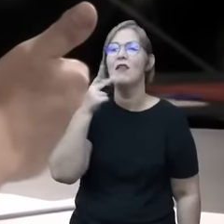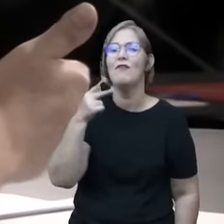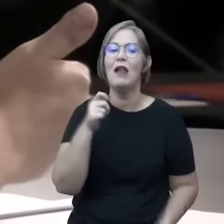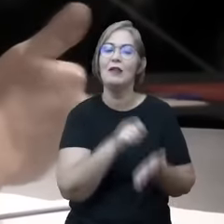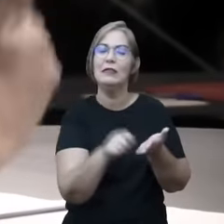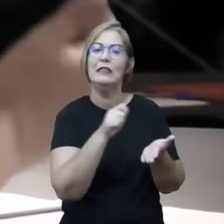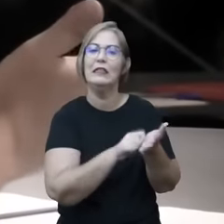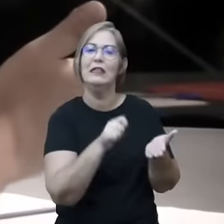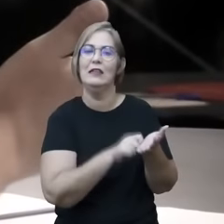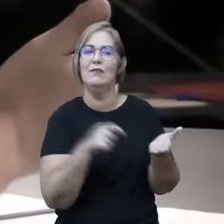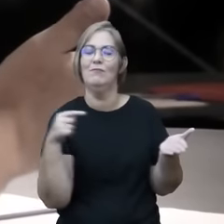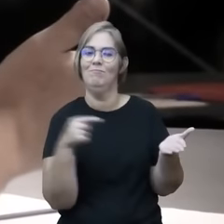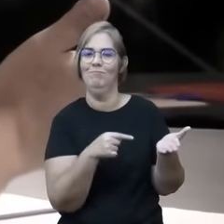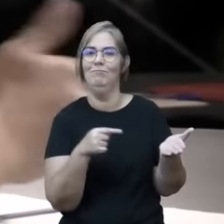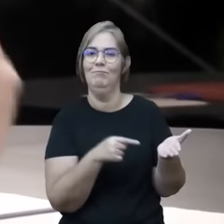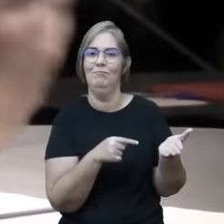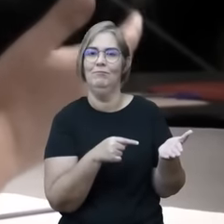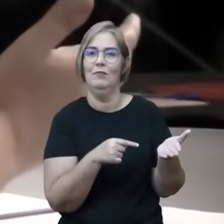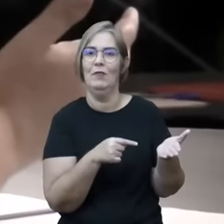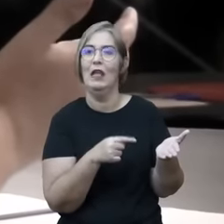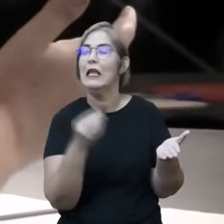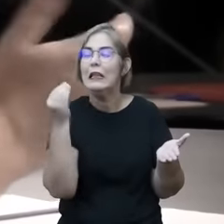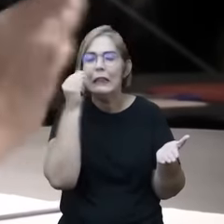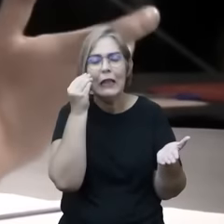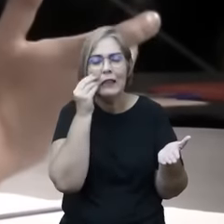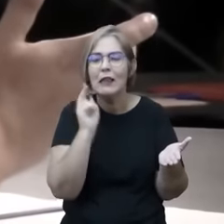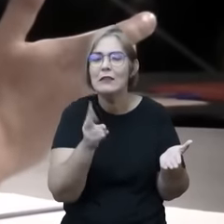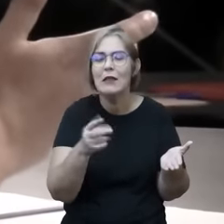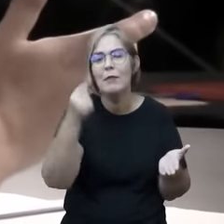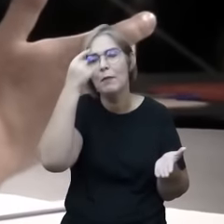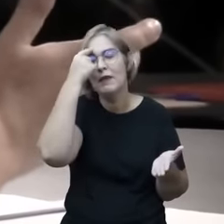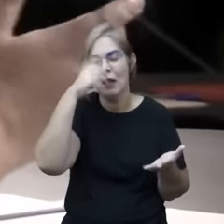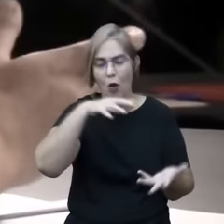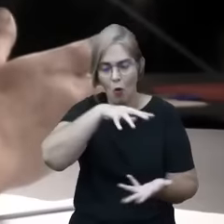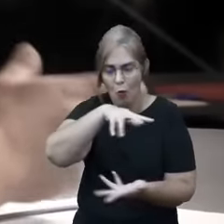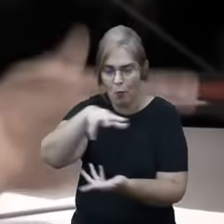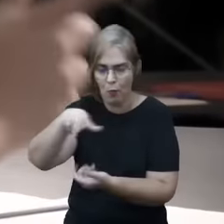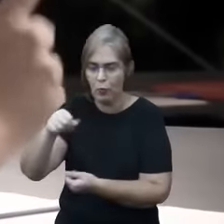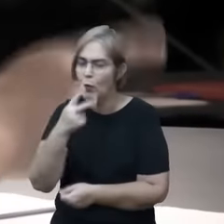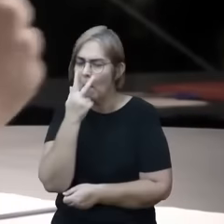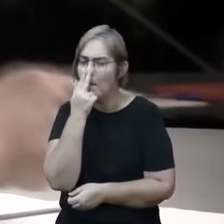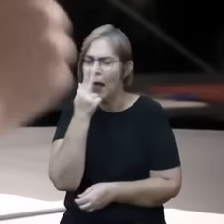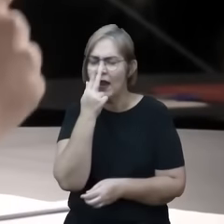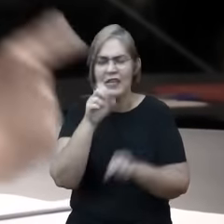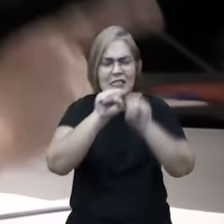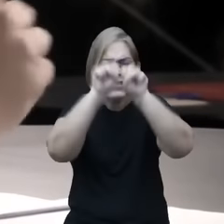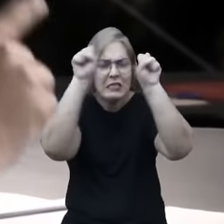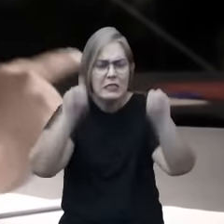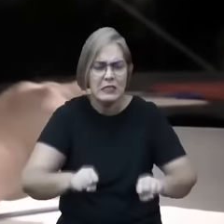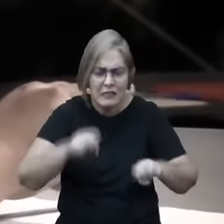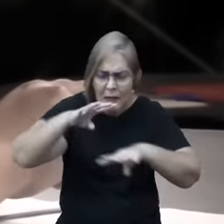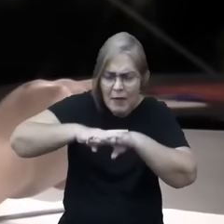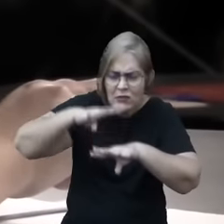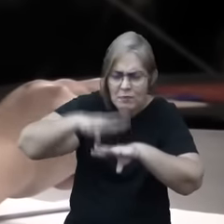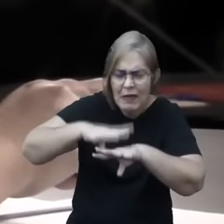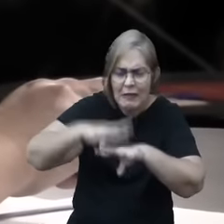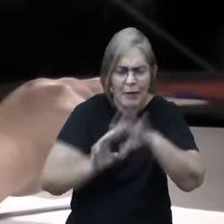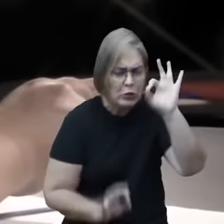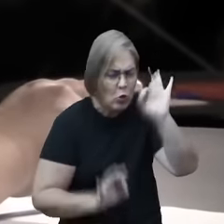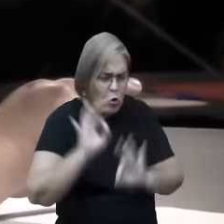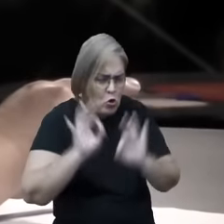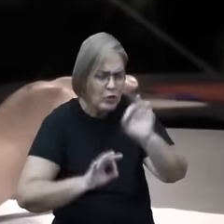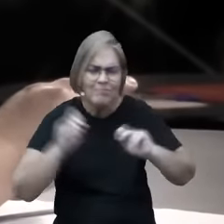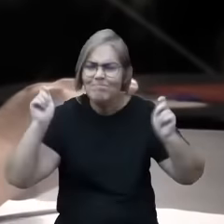fazer? Justamente matematizar o mundo, transformar o mundo num grande sistema. Ora, transformar o mundo num sistema ordenado